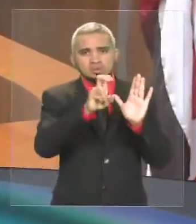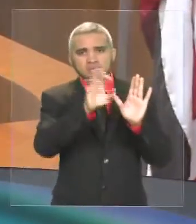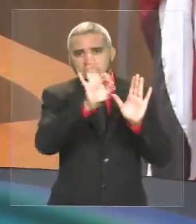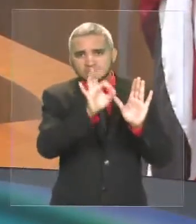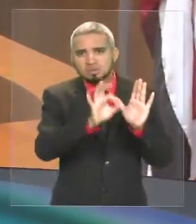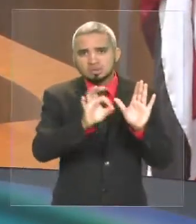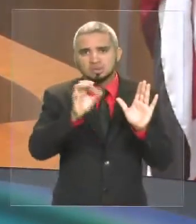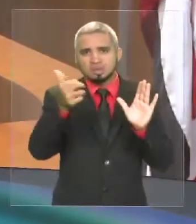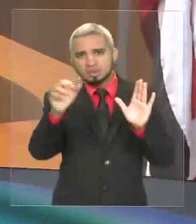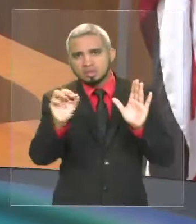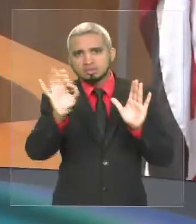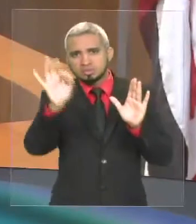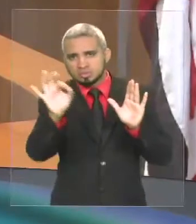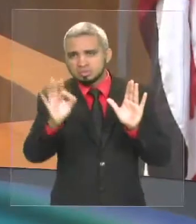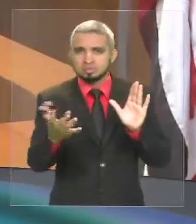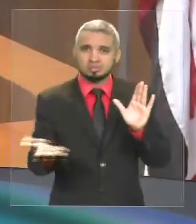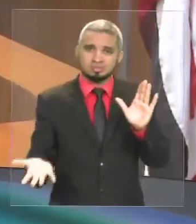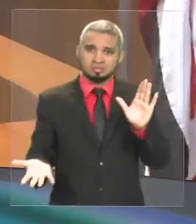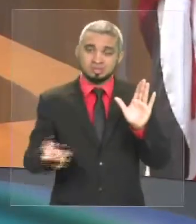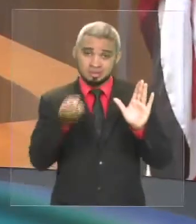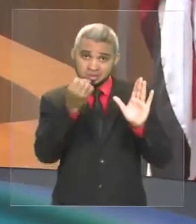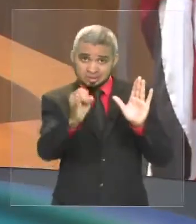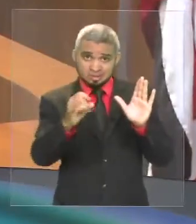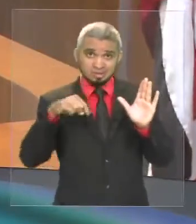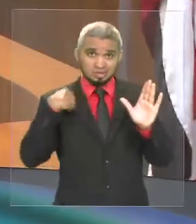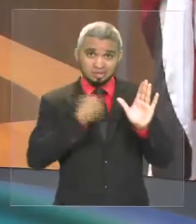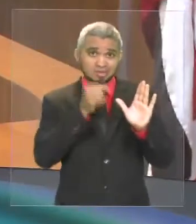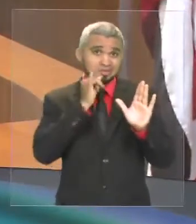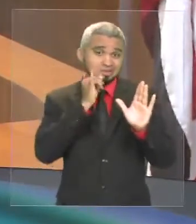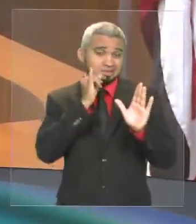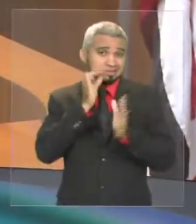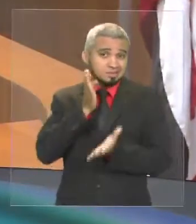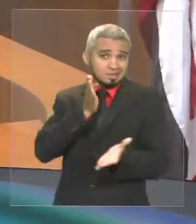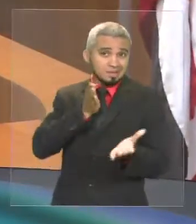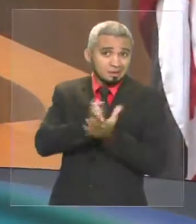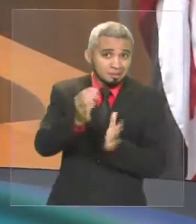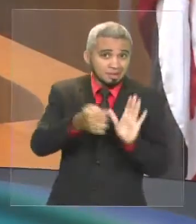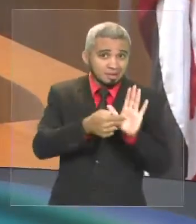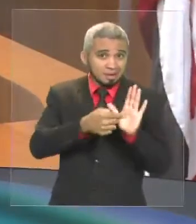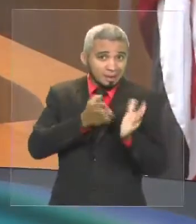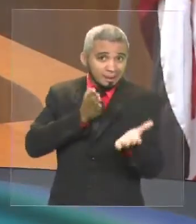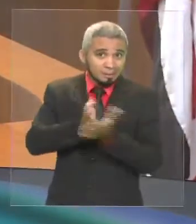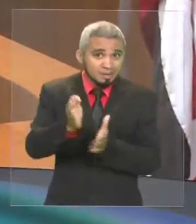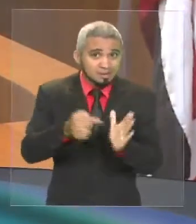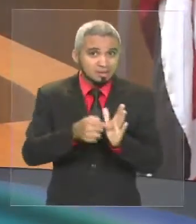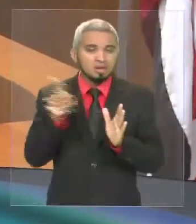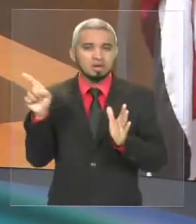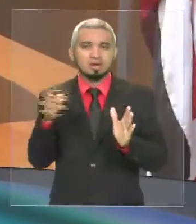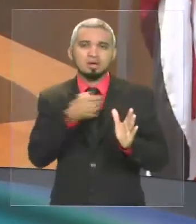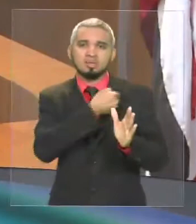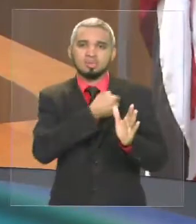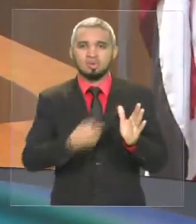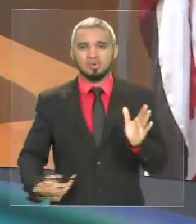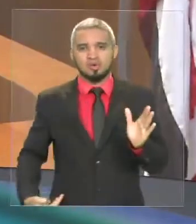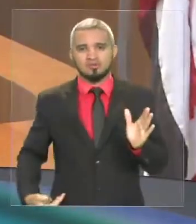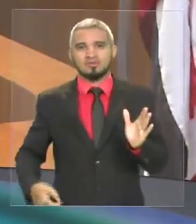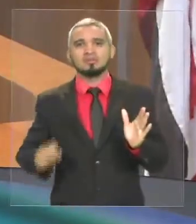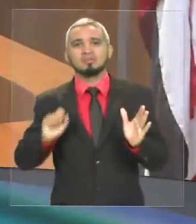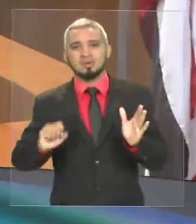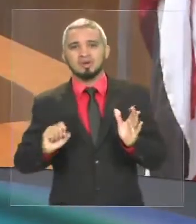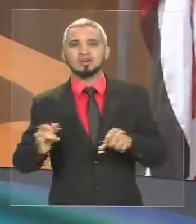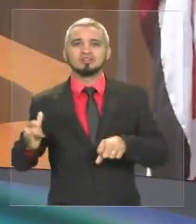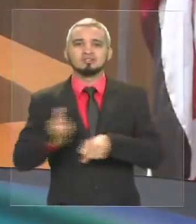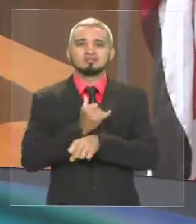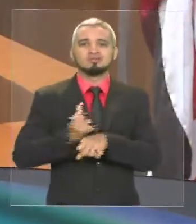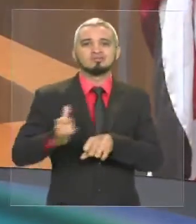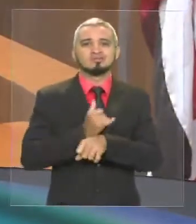10%? Na hora que nós aprovarmos esse cheque em branco, deputado Max Barros, o governo, inclusive, vai poder usar da sua discricionariedade.